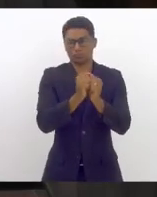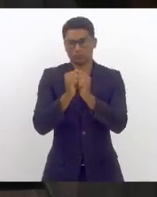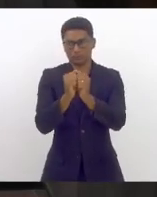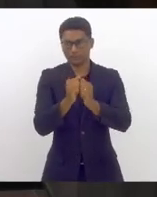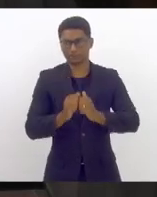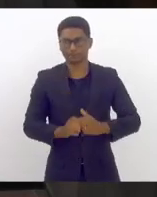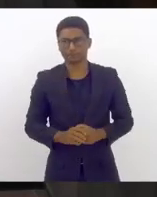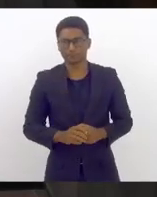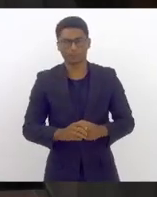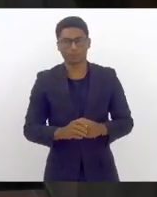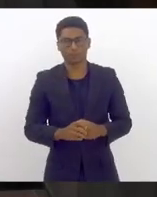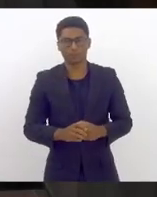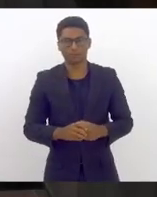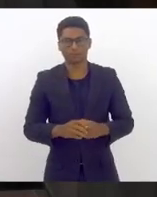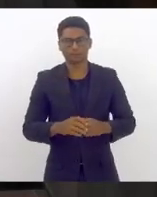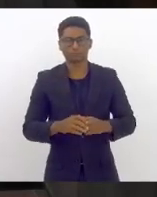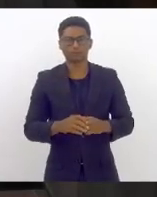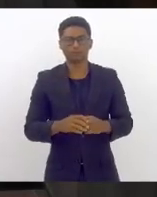visando